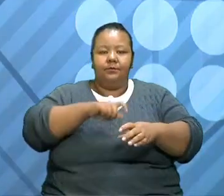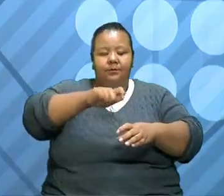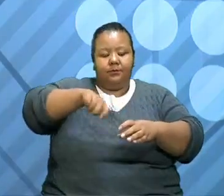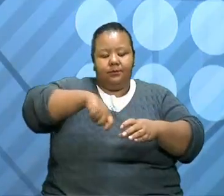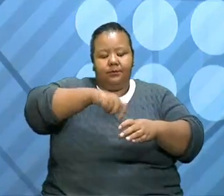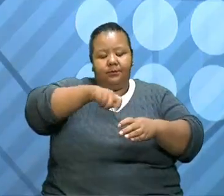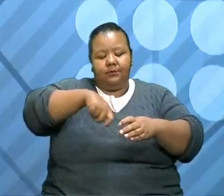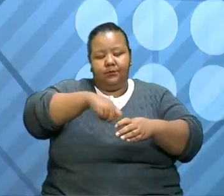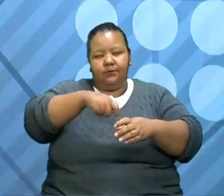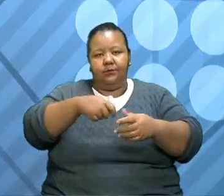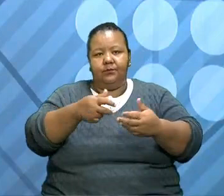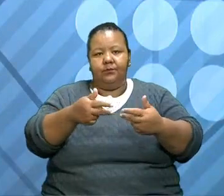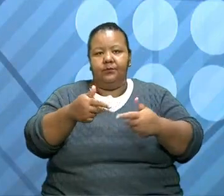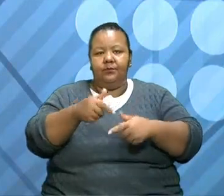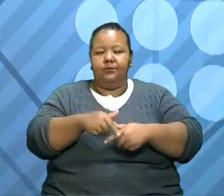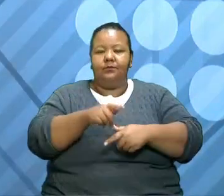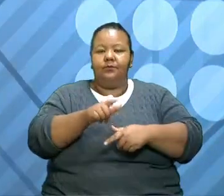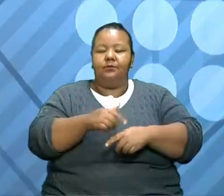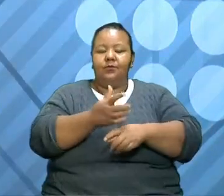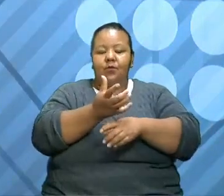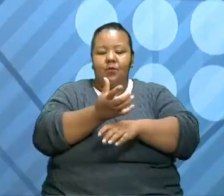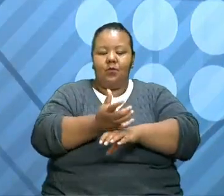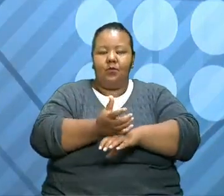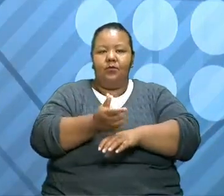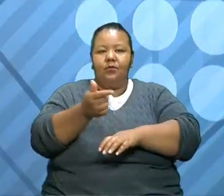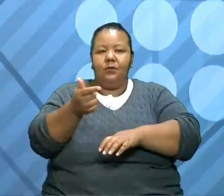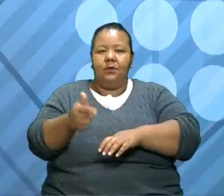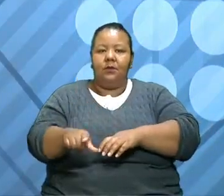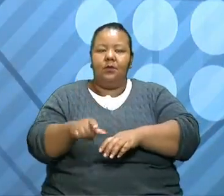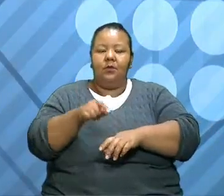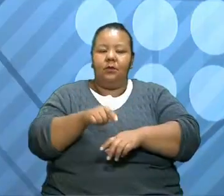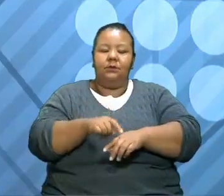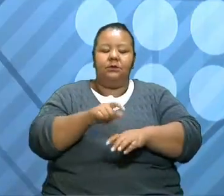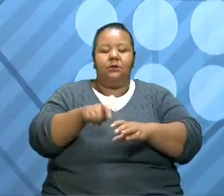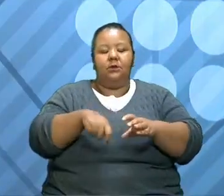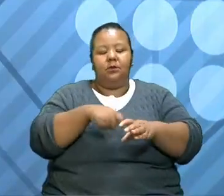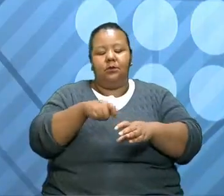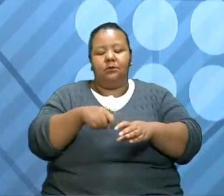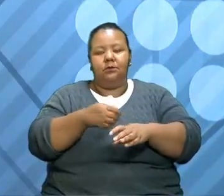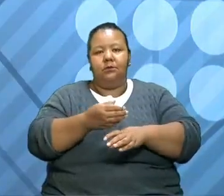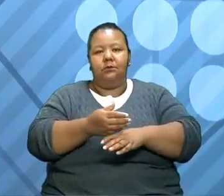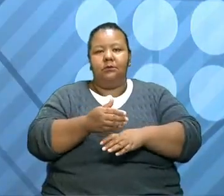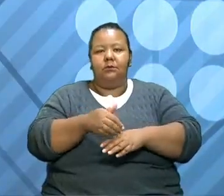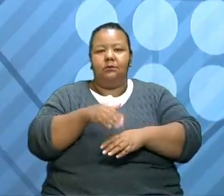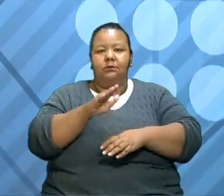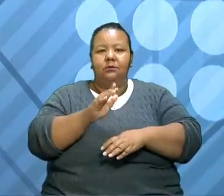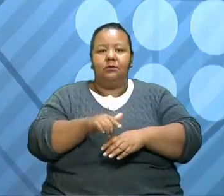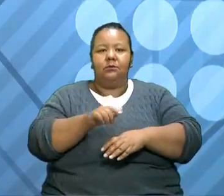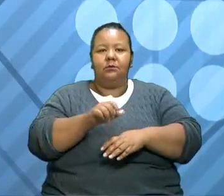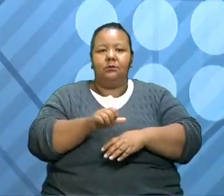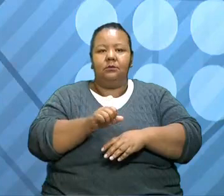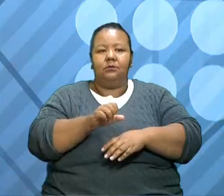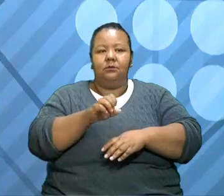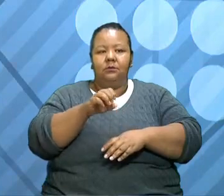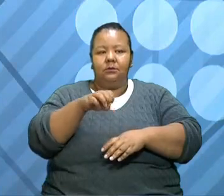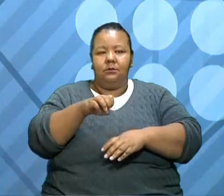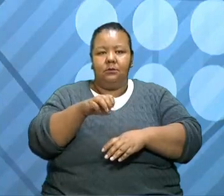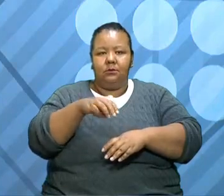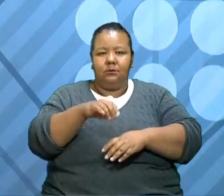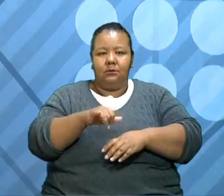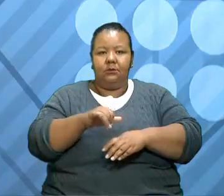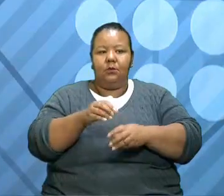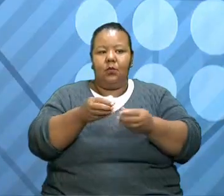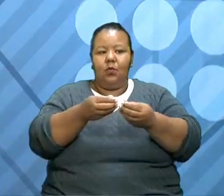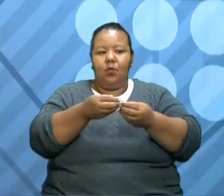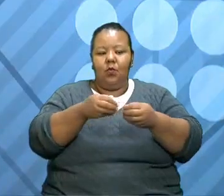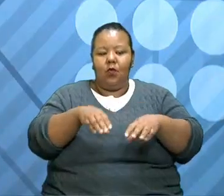vezes, o ingrediente seco, depois você coloca os ingredientes mais semi-seco, pode ser o